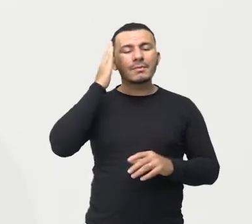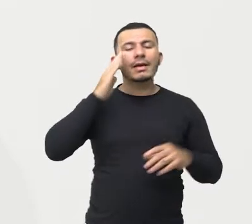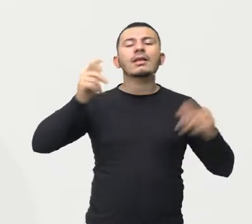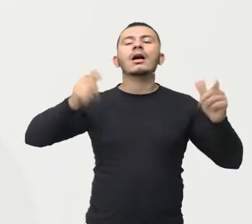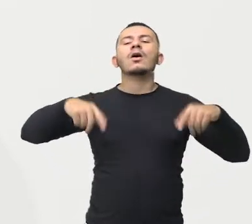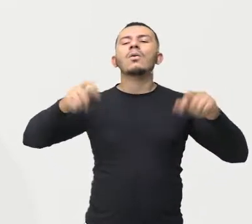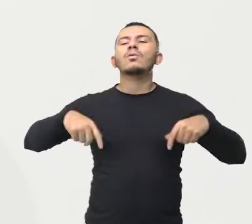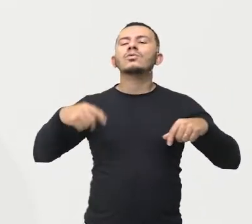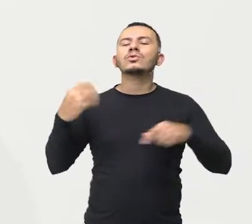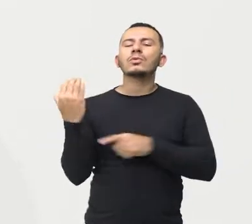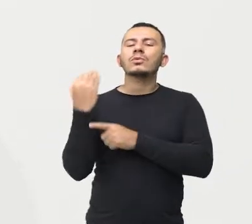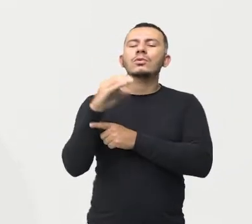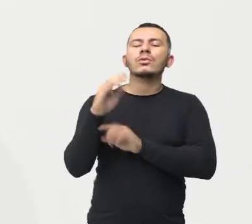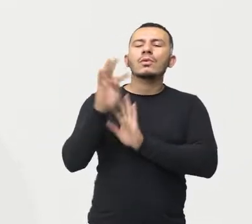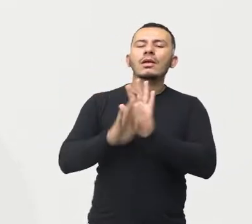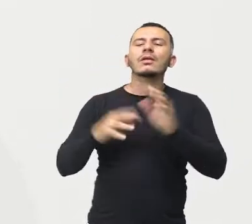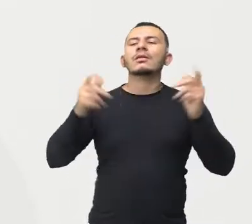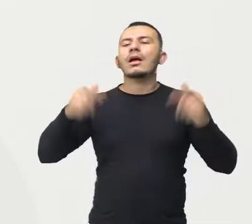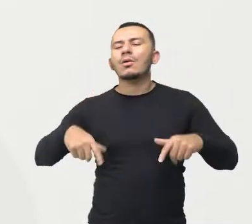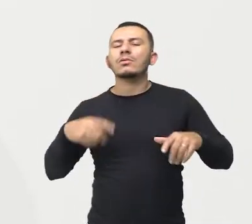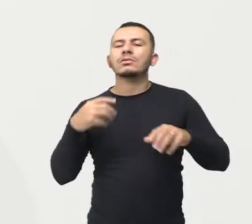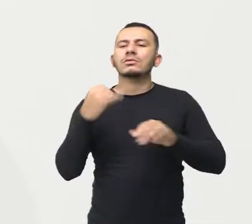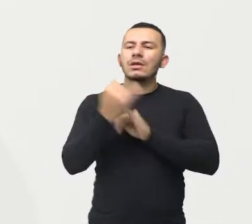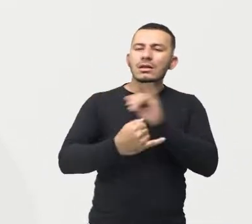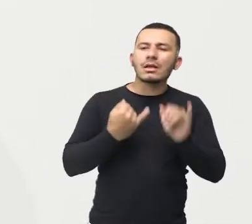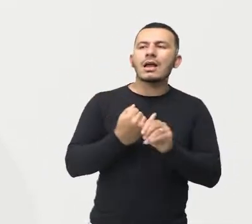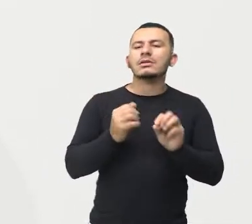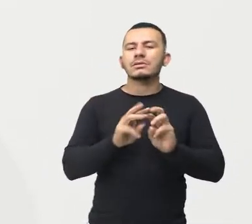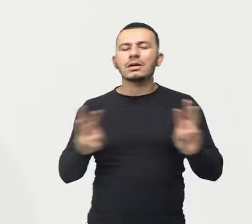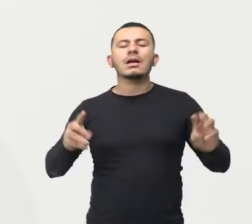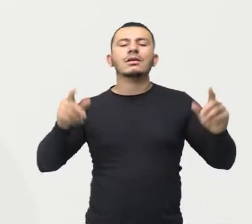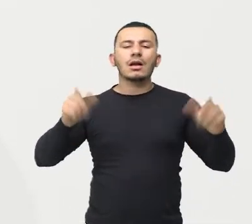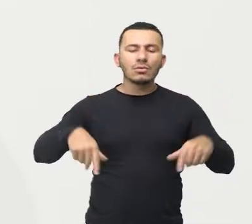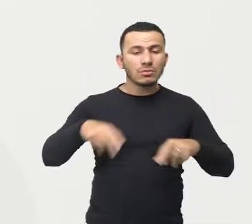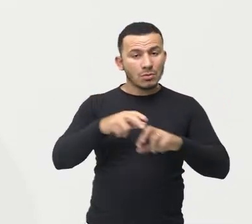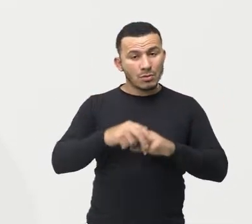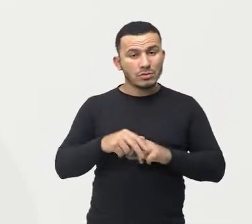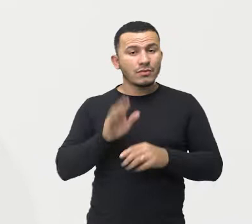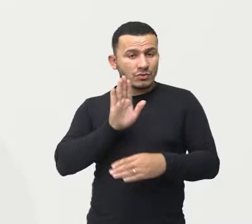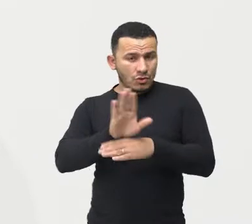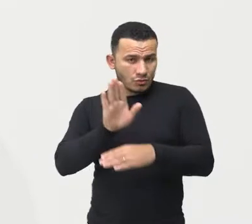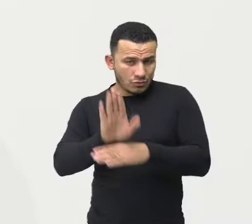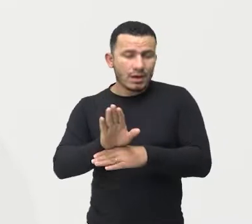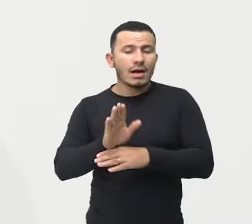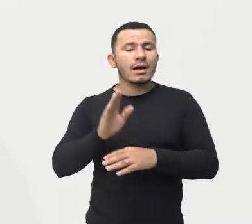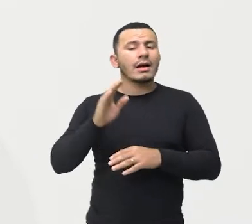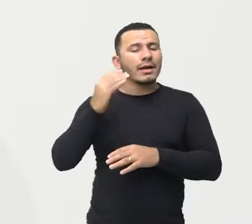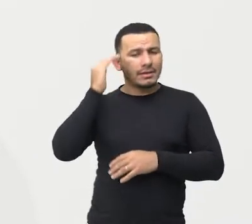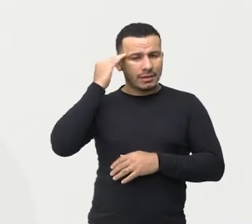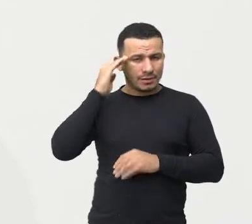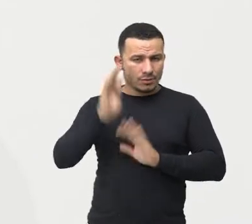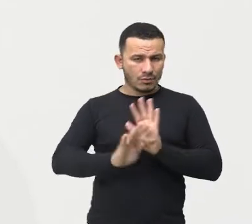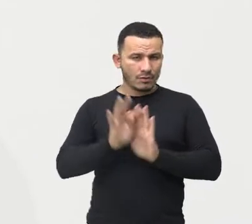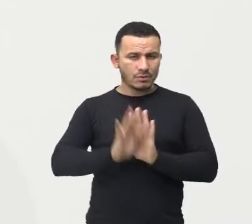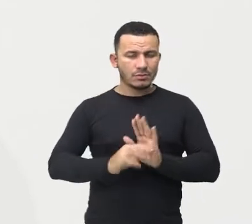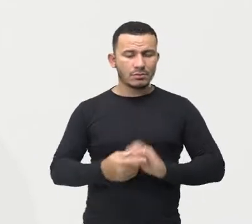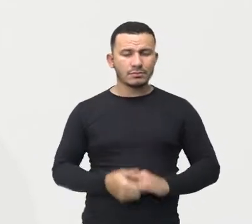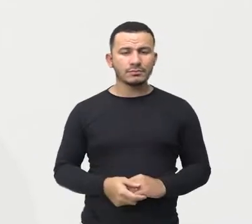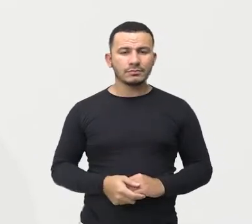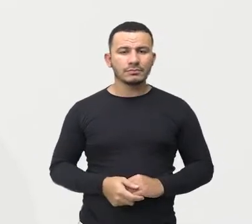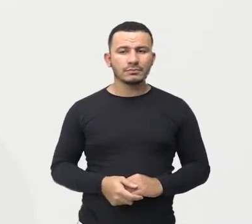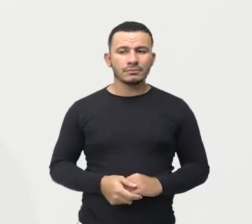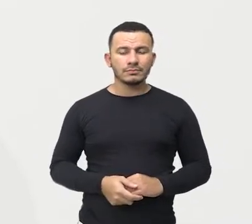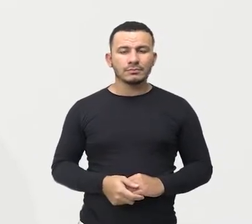verificar de onde esse texto veio, porque essa referência pode te ajudar a interpretar o texto, tá bom, gente? Voltando à nossa